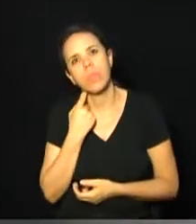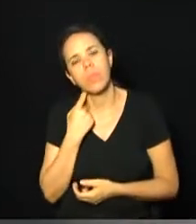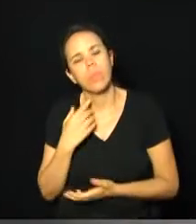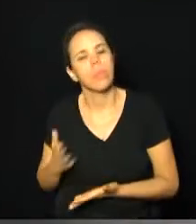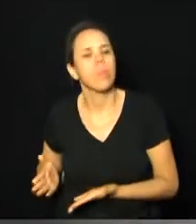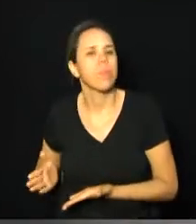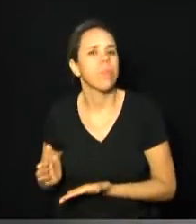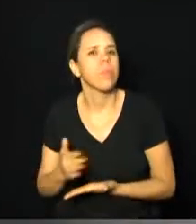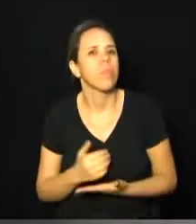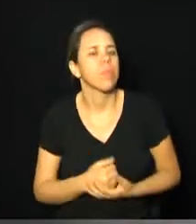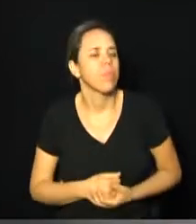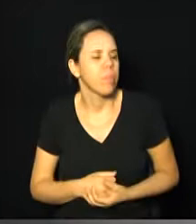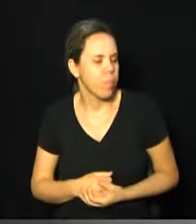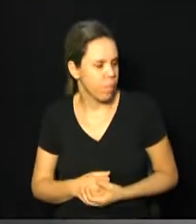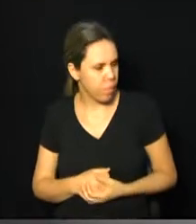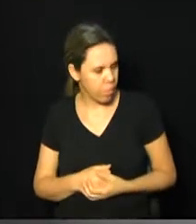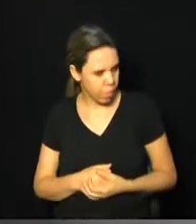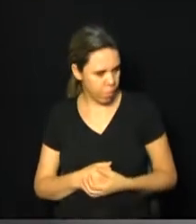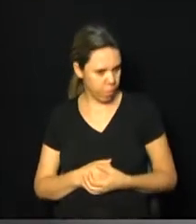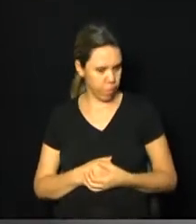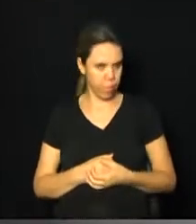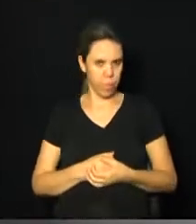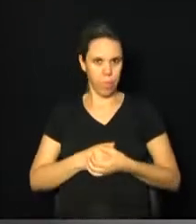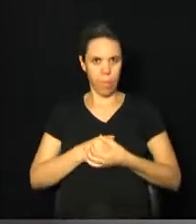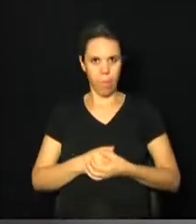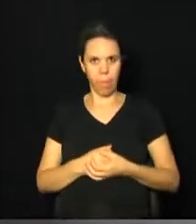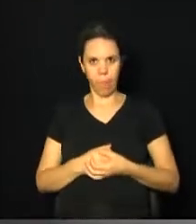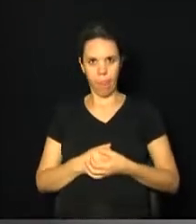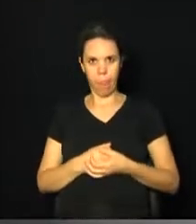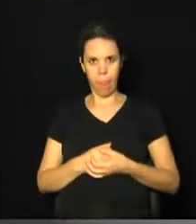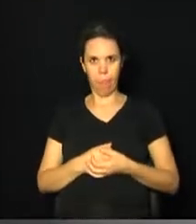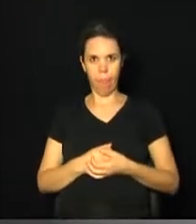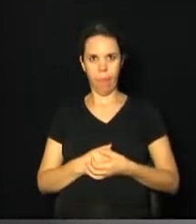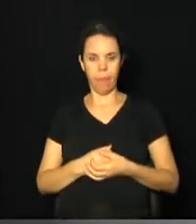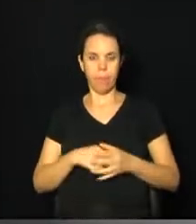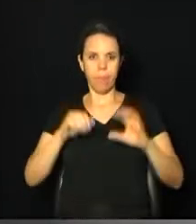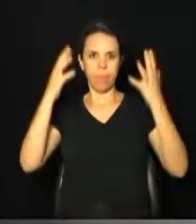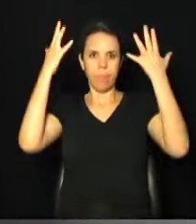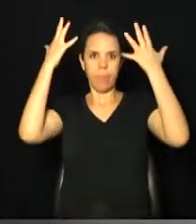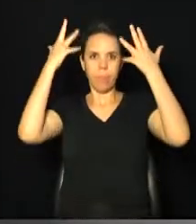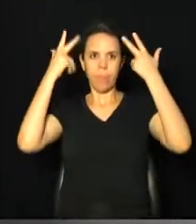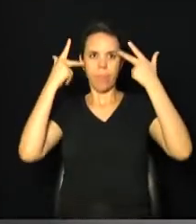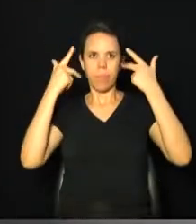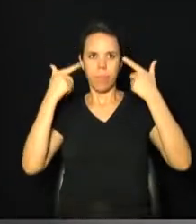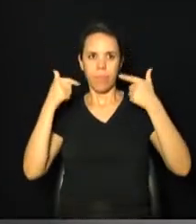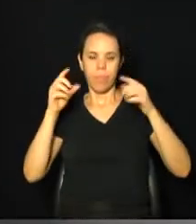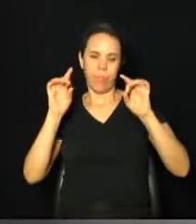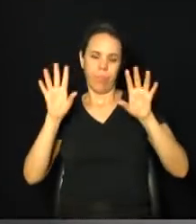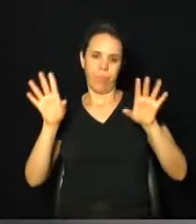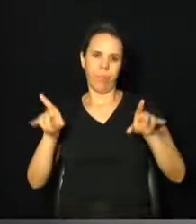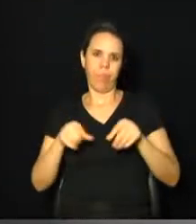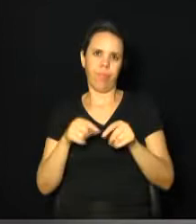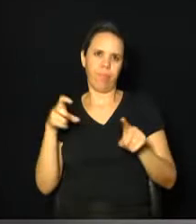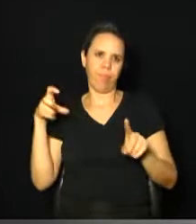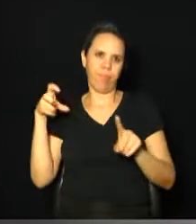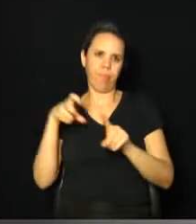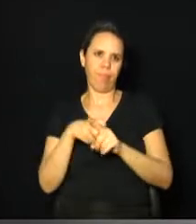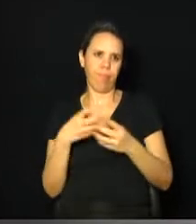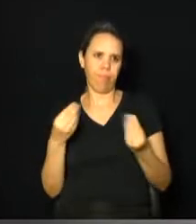recolhido. Sem falar de respeito com os animais silvestres, né? Que muito